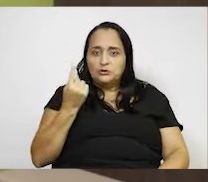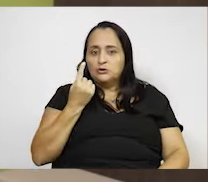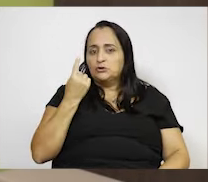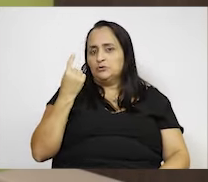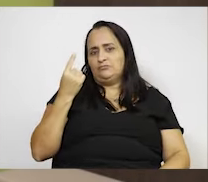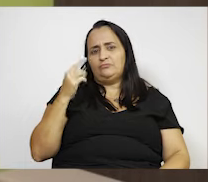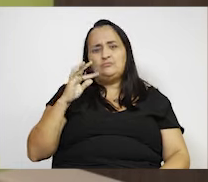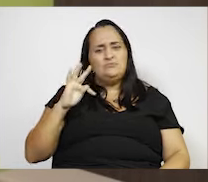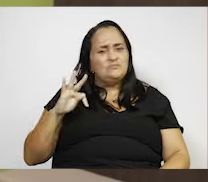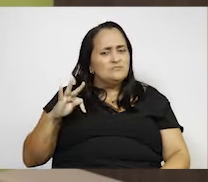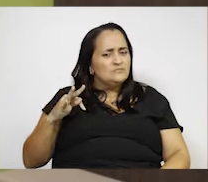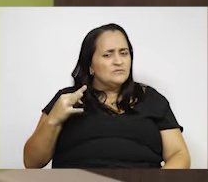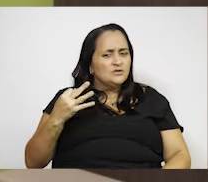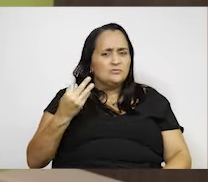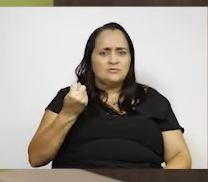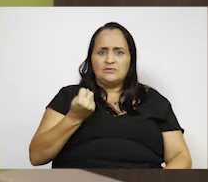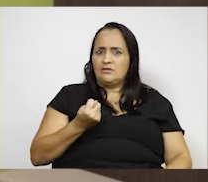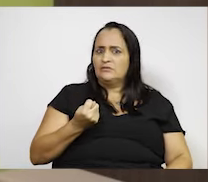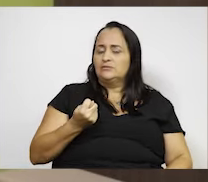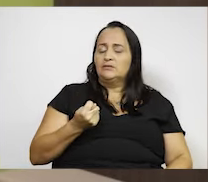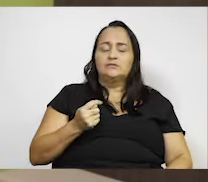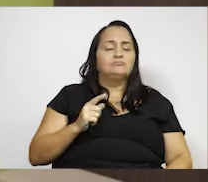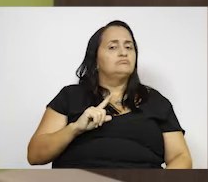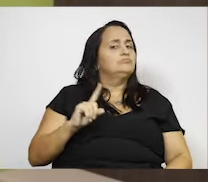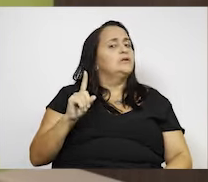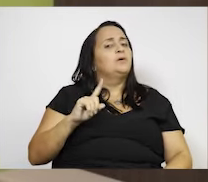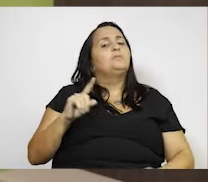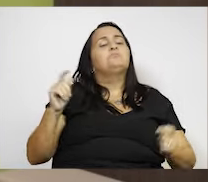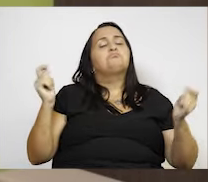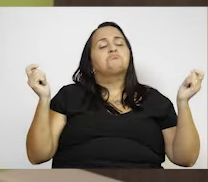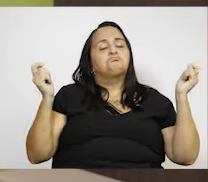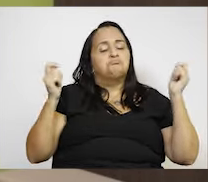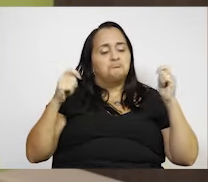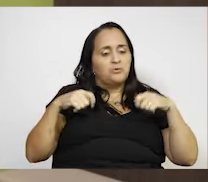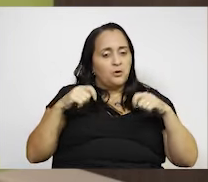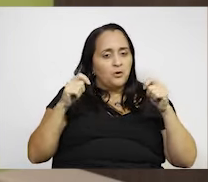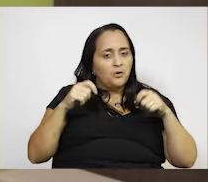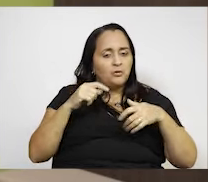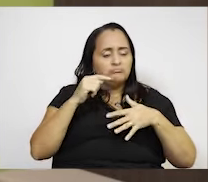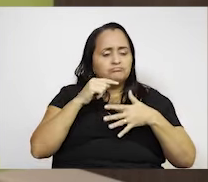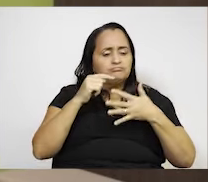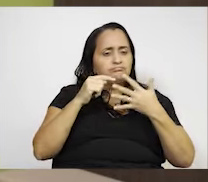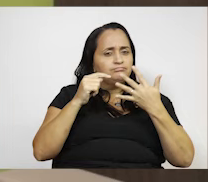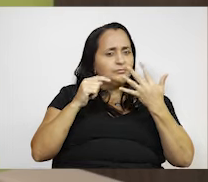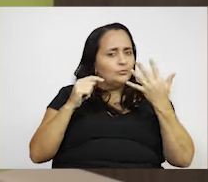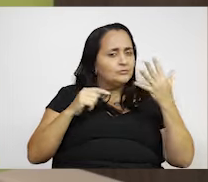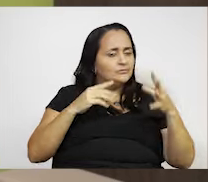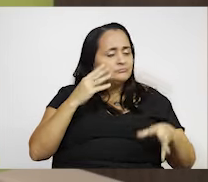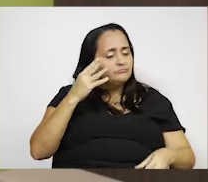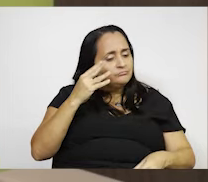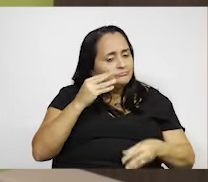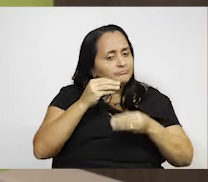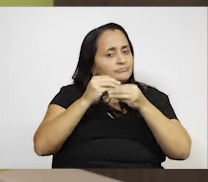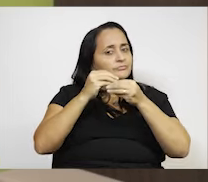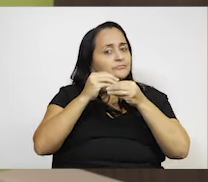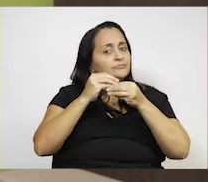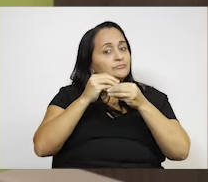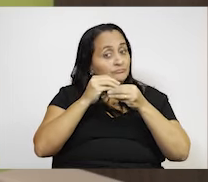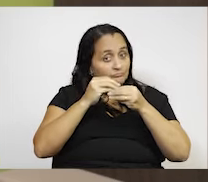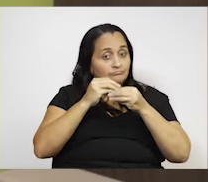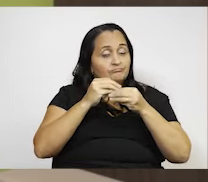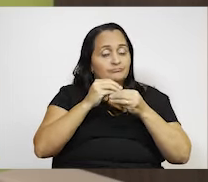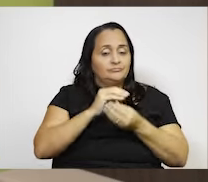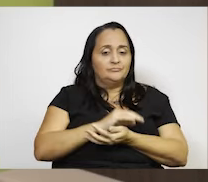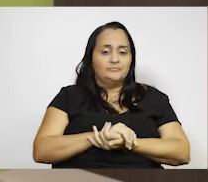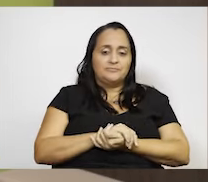totalidade. Mostra para ela que também existem outras coisas que contribuem para o que ela está